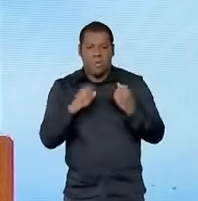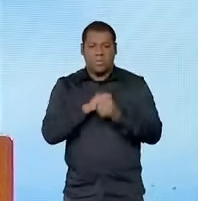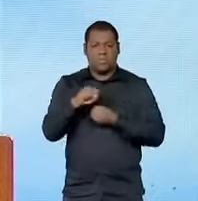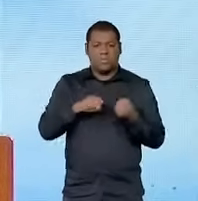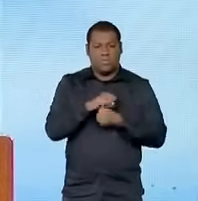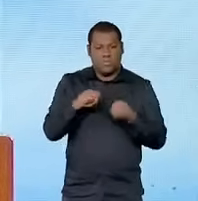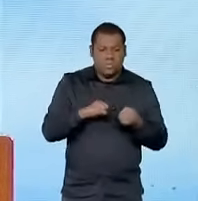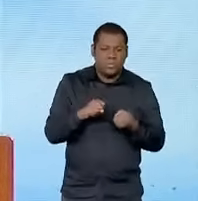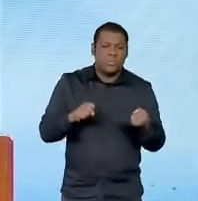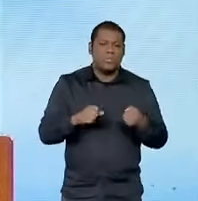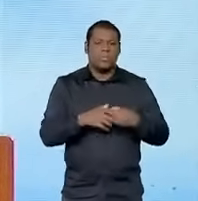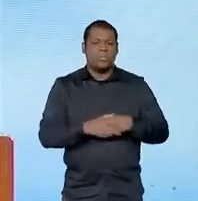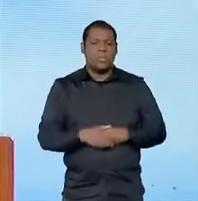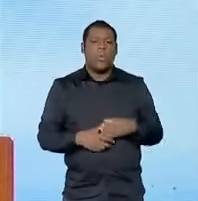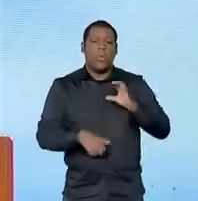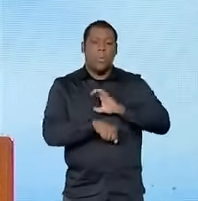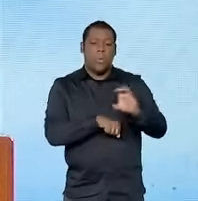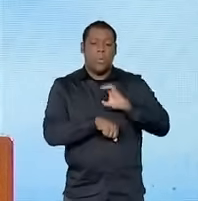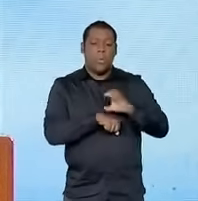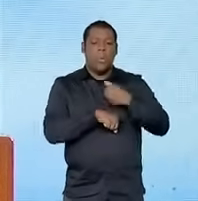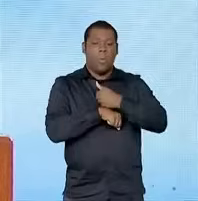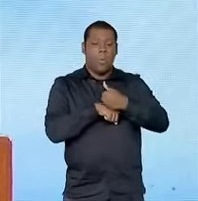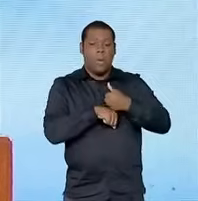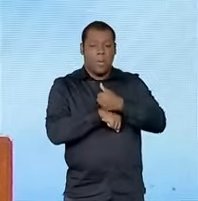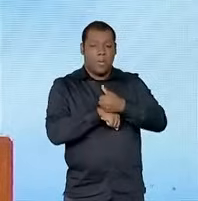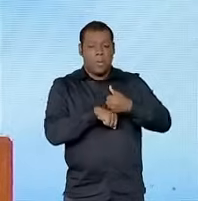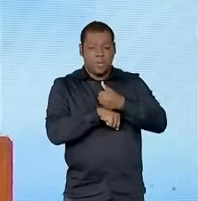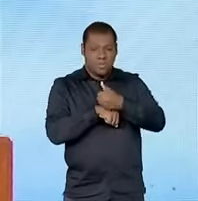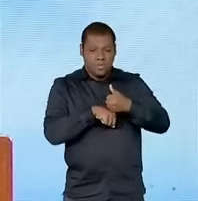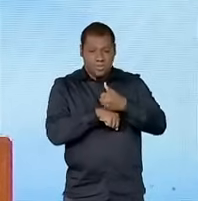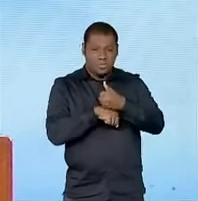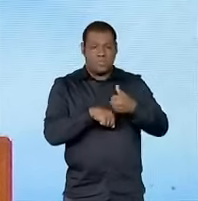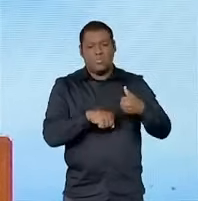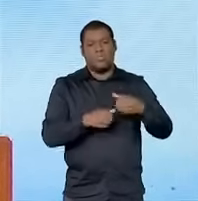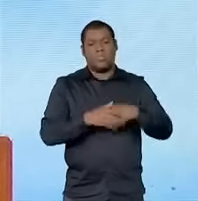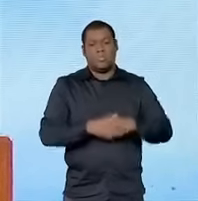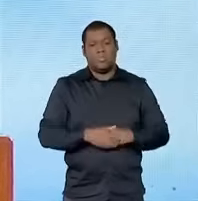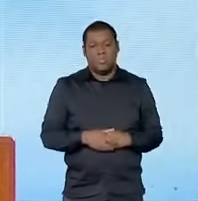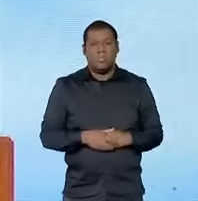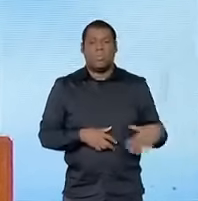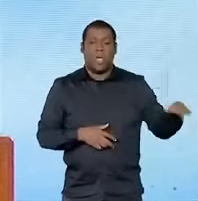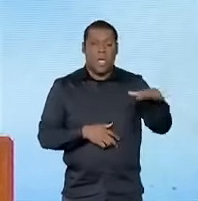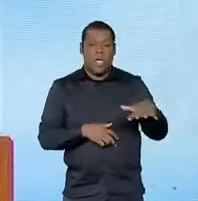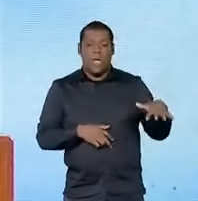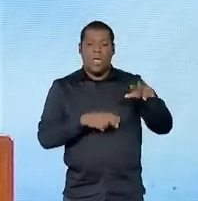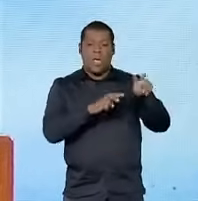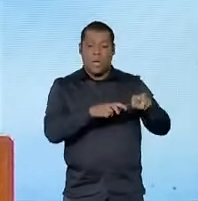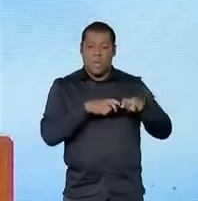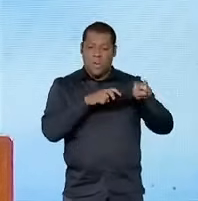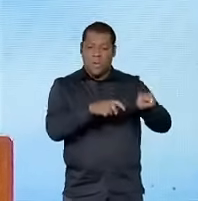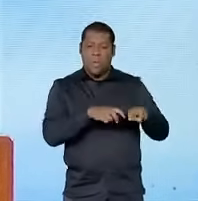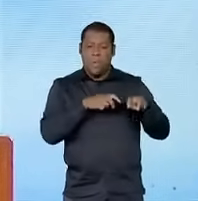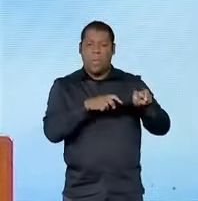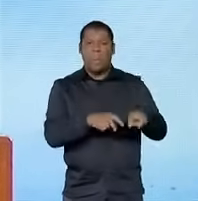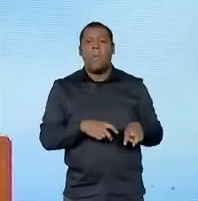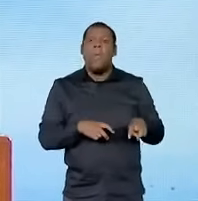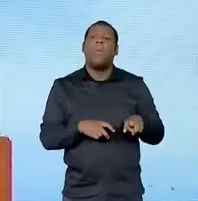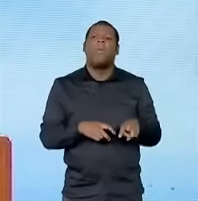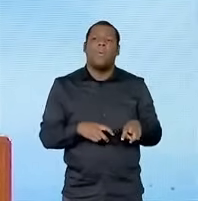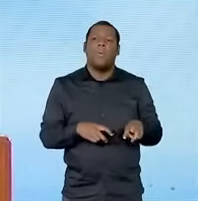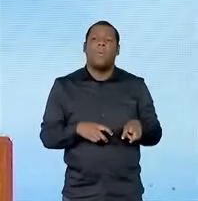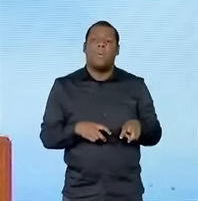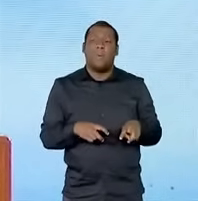e capacitação, considerando as especificidades do meio rural, o seu modo de ser e